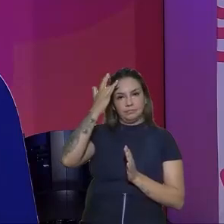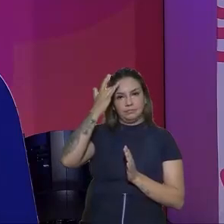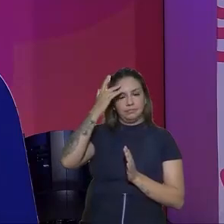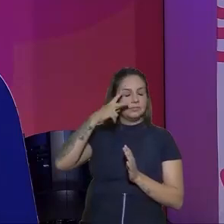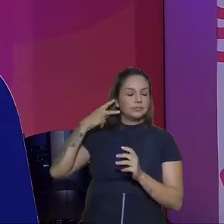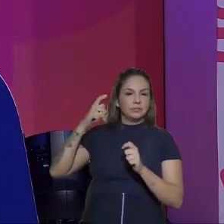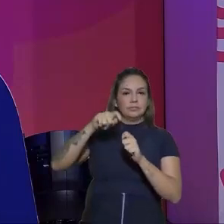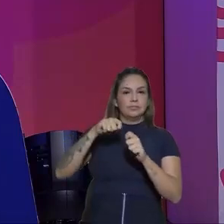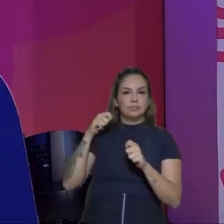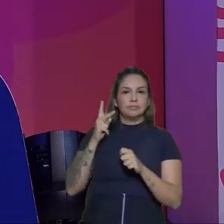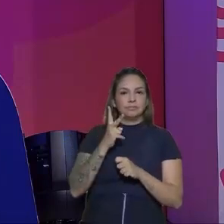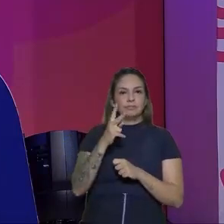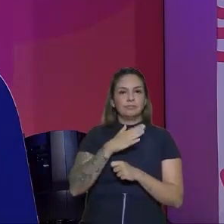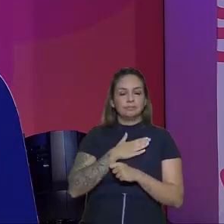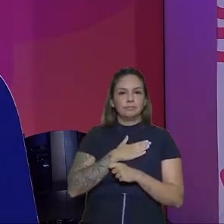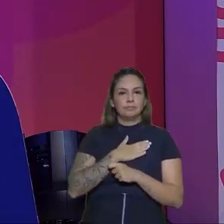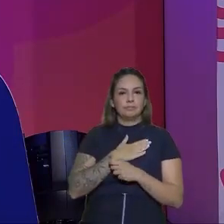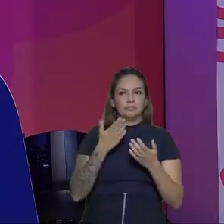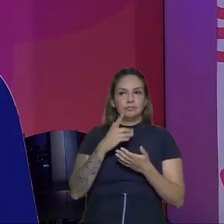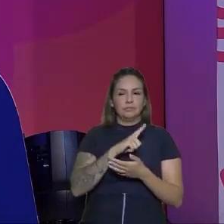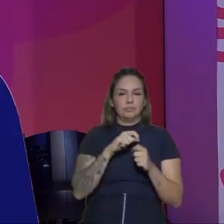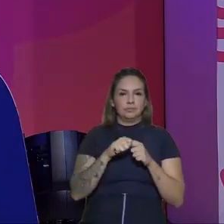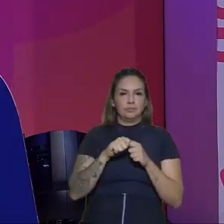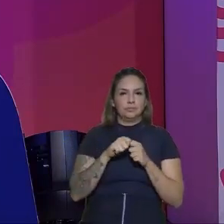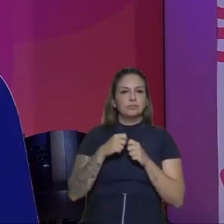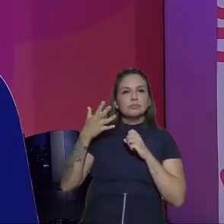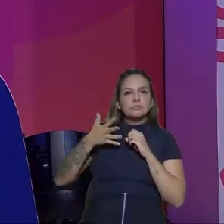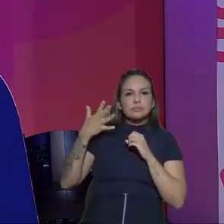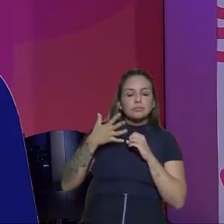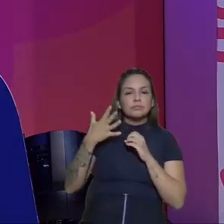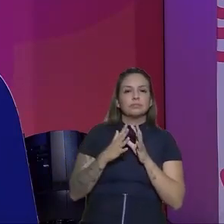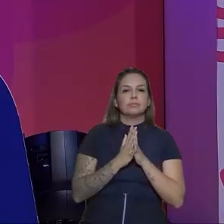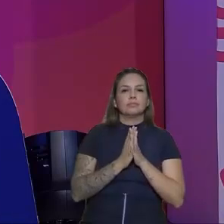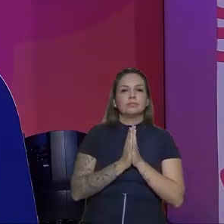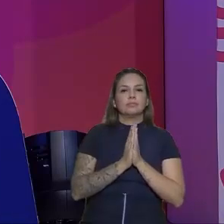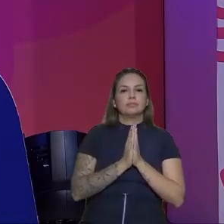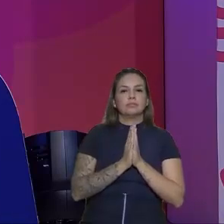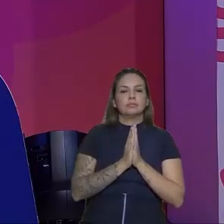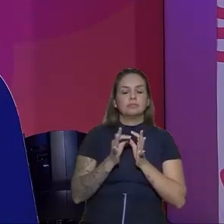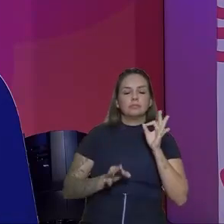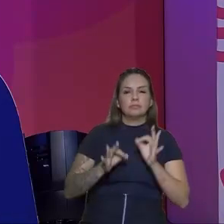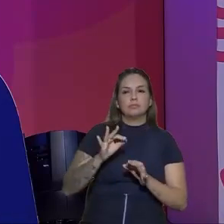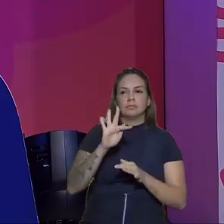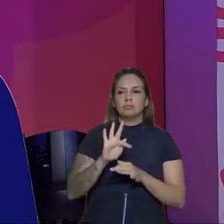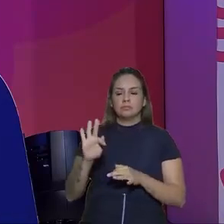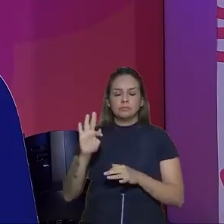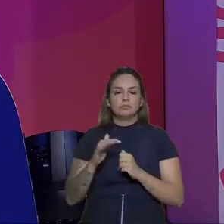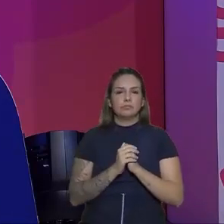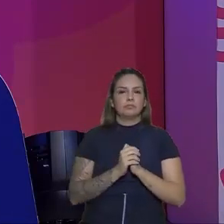sabedoria indígena. E sempre que agora que eu tenho feito palestras, né, de Justiça